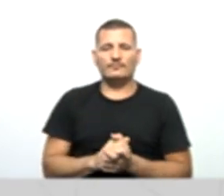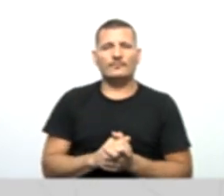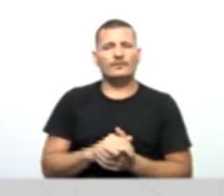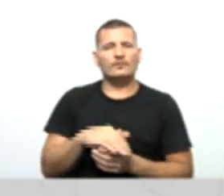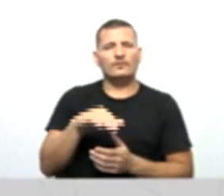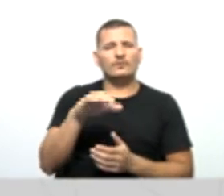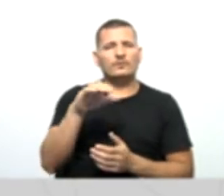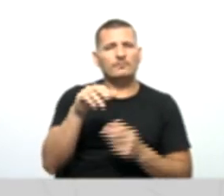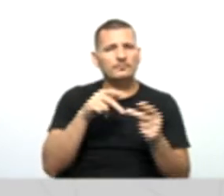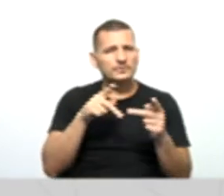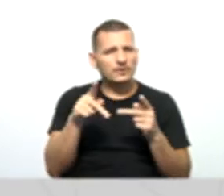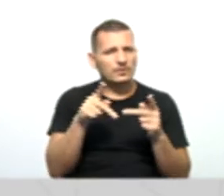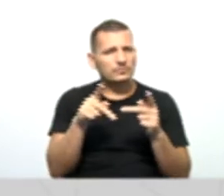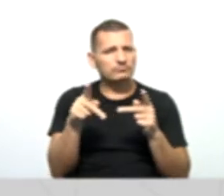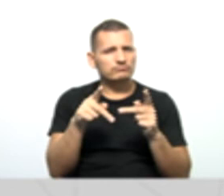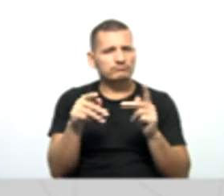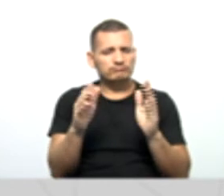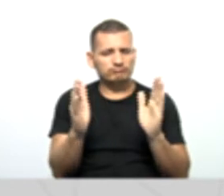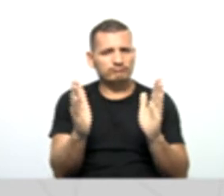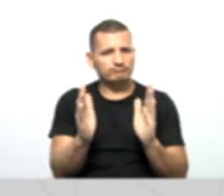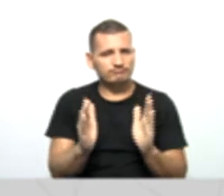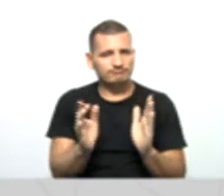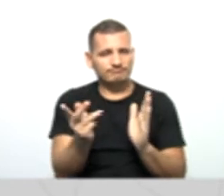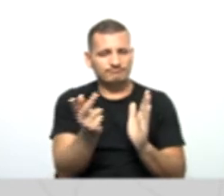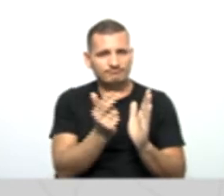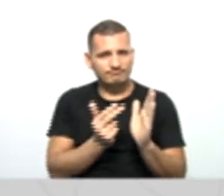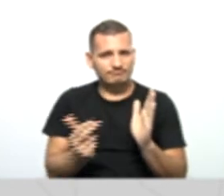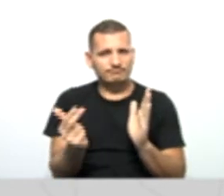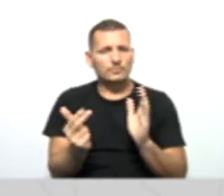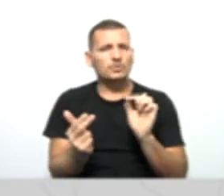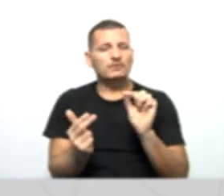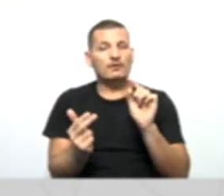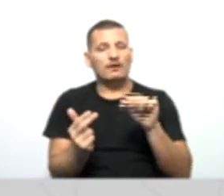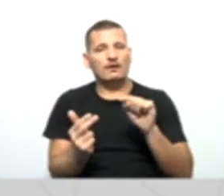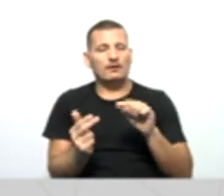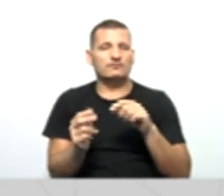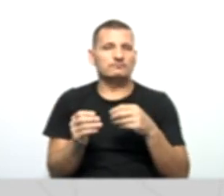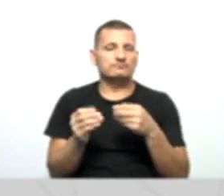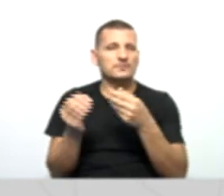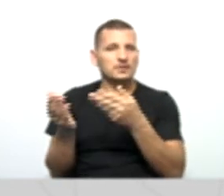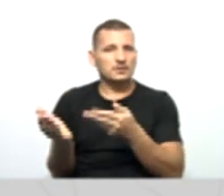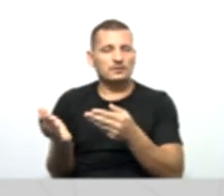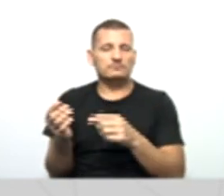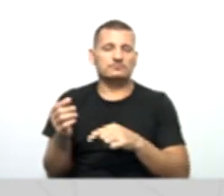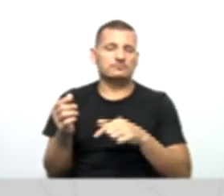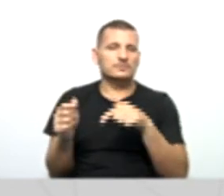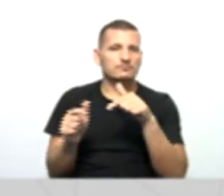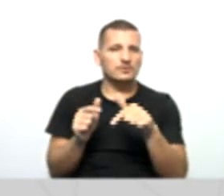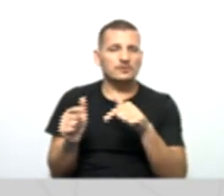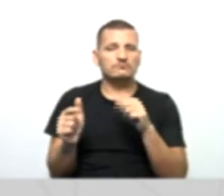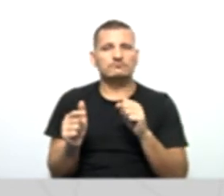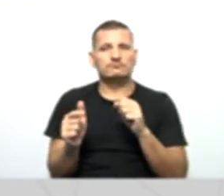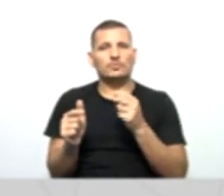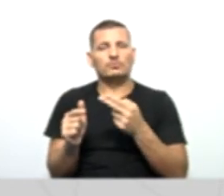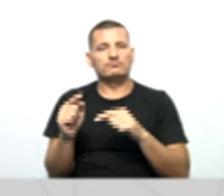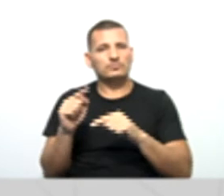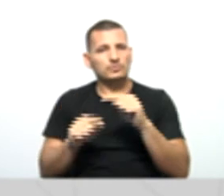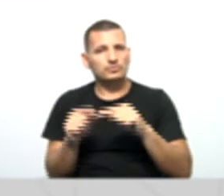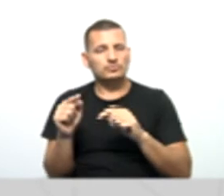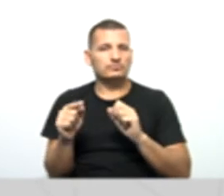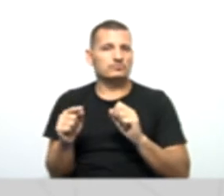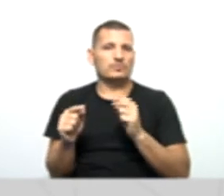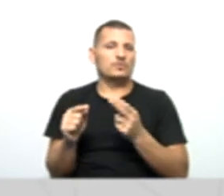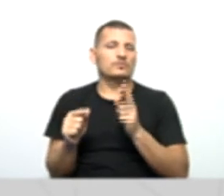trabalho necessário a ser feito para entregar um serviço, produto ou resultado com características e